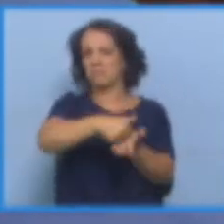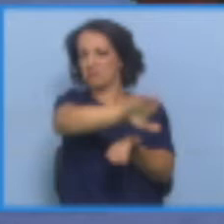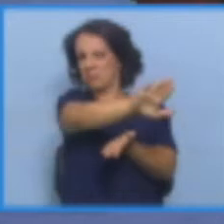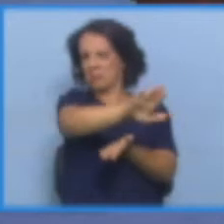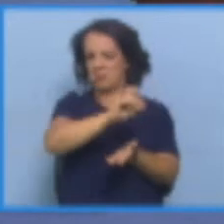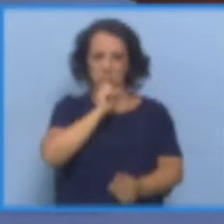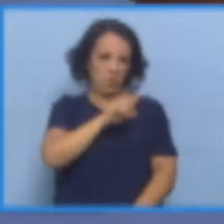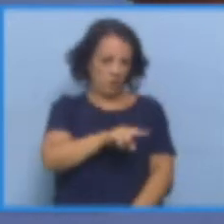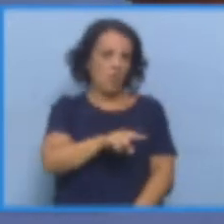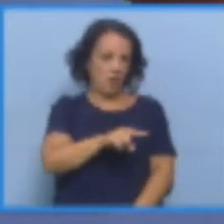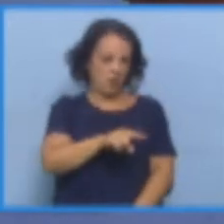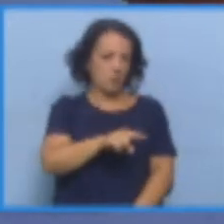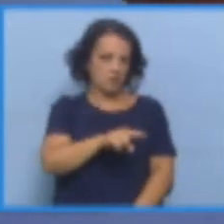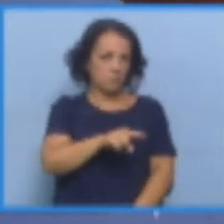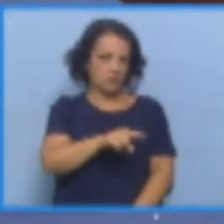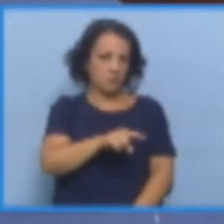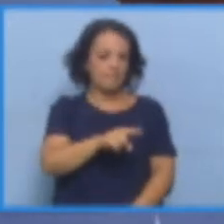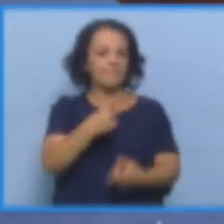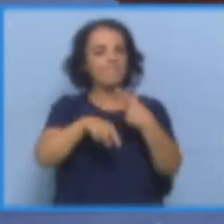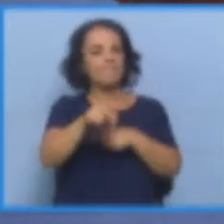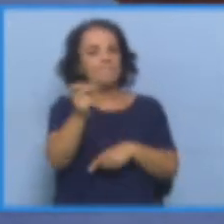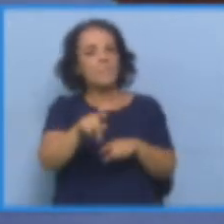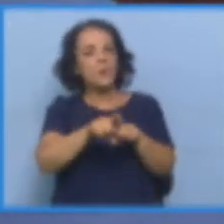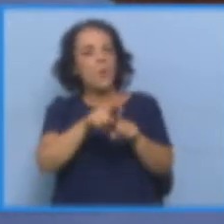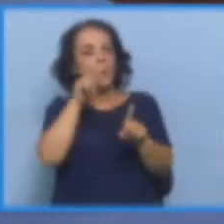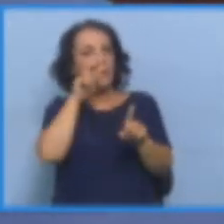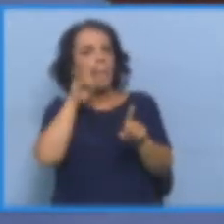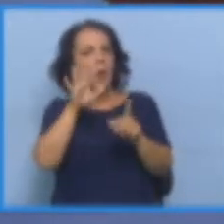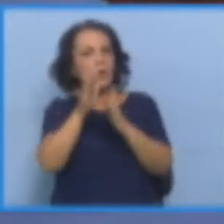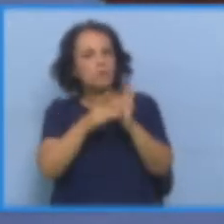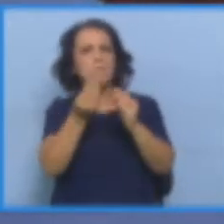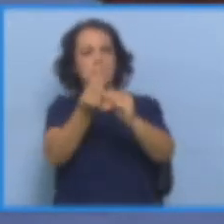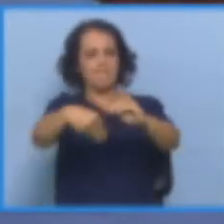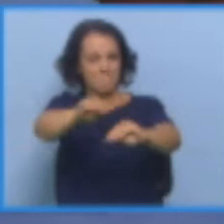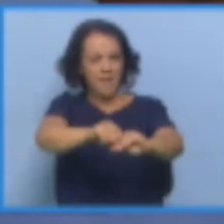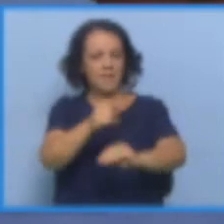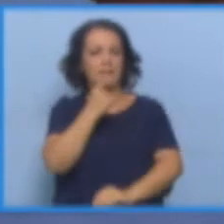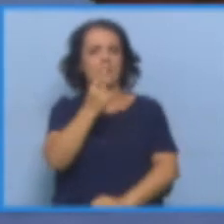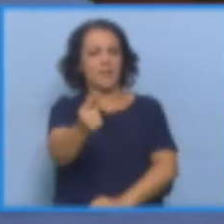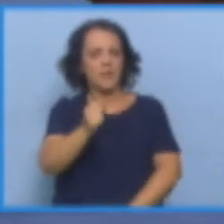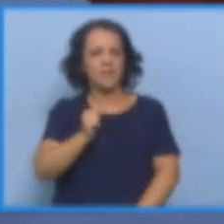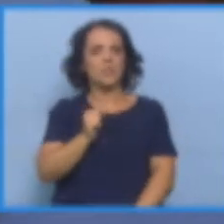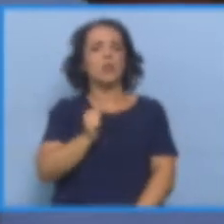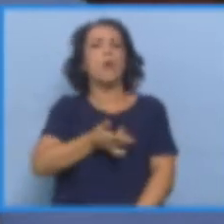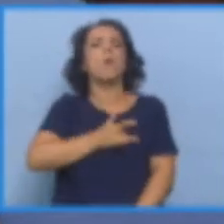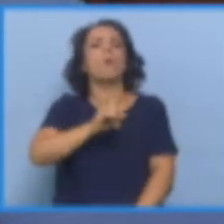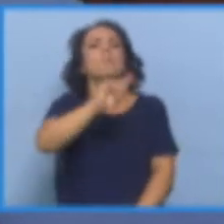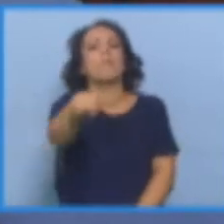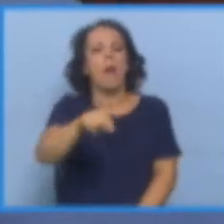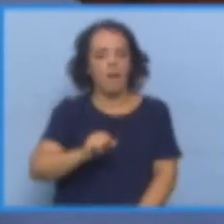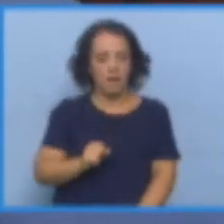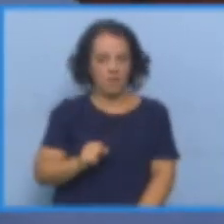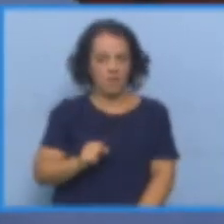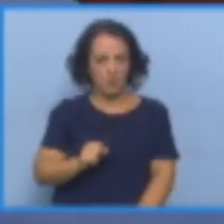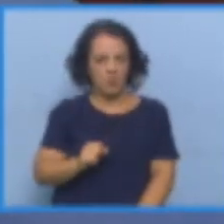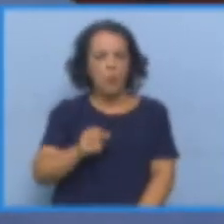esta é uma maneira também de as proteger. Mas Jesus ainda vai mais longe e põe as questões na questão do amor. Como é que